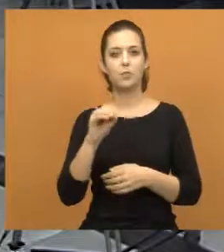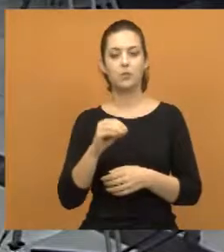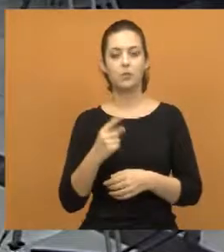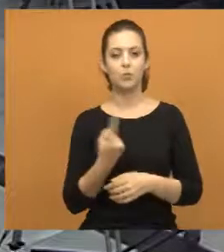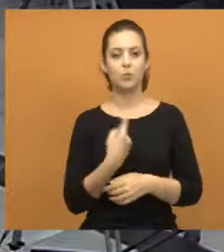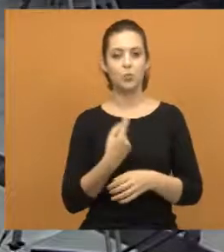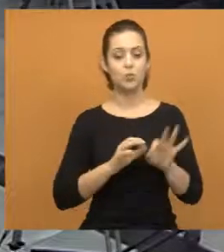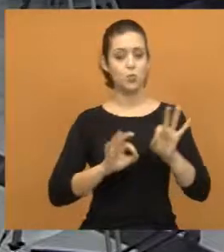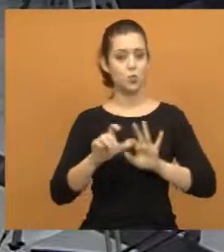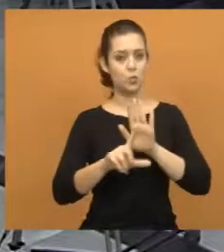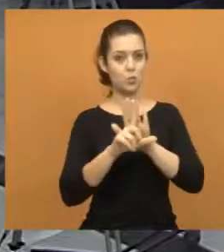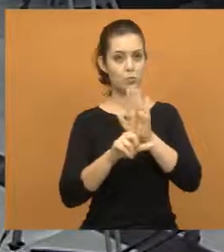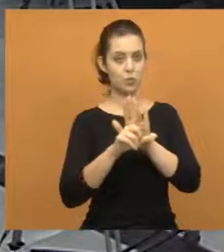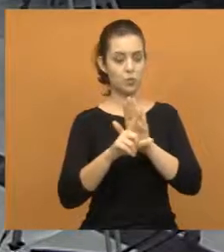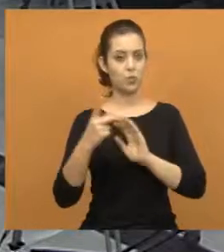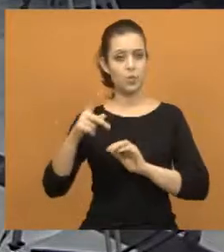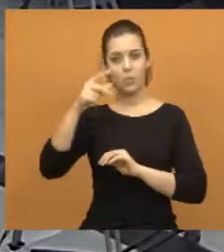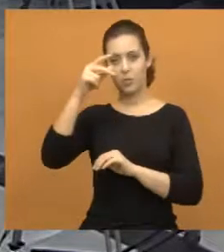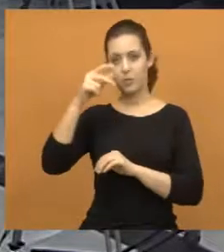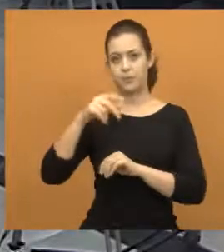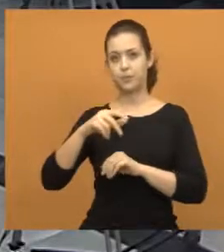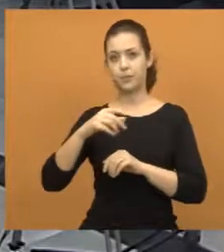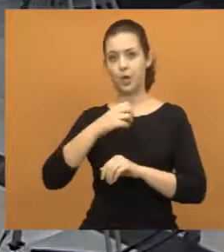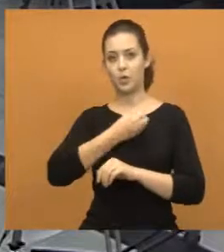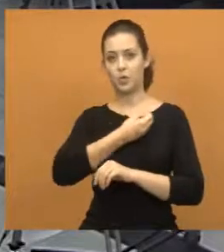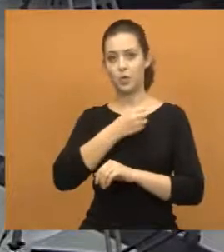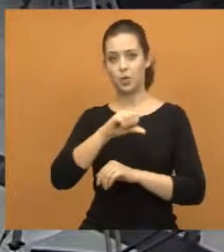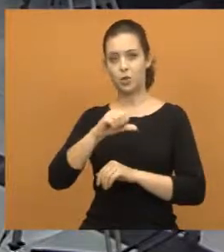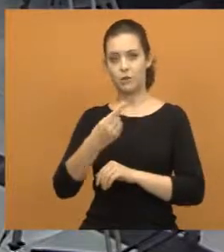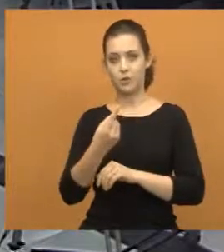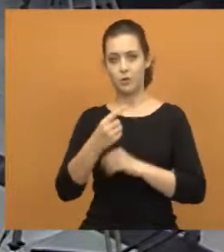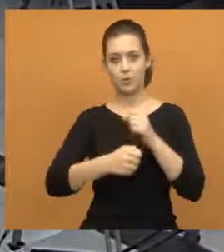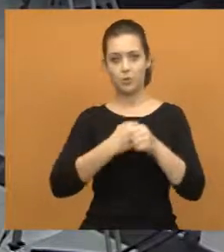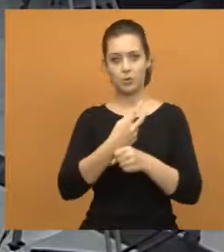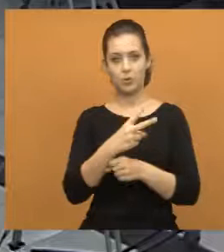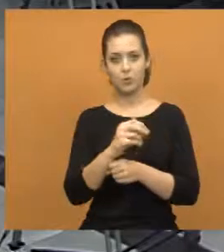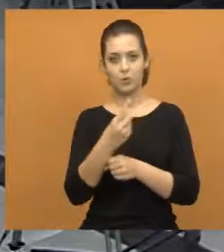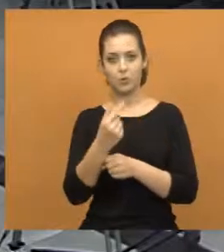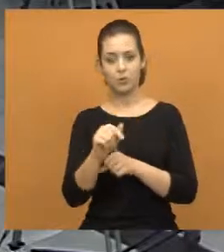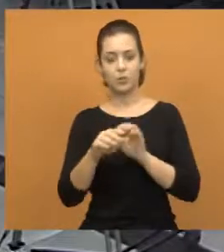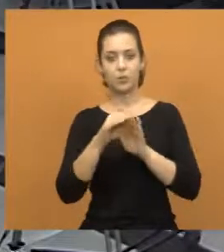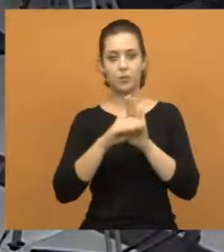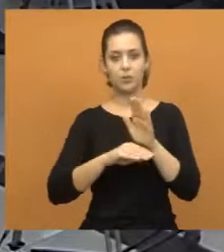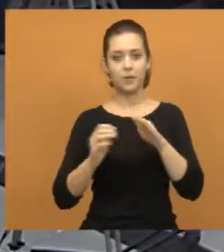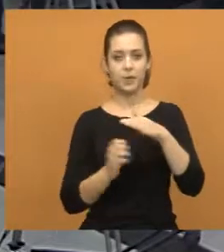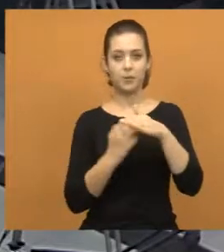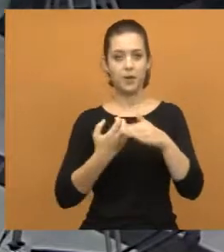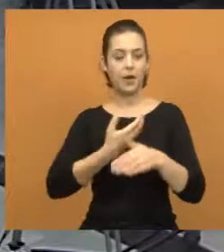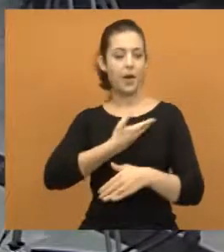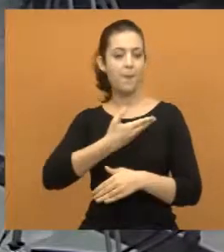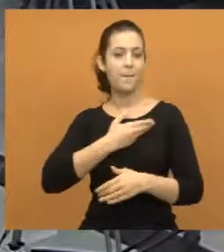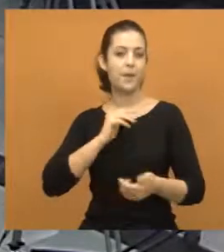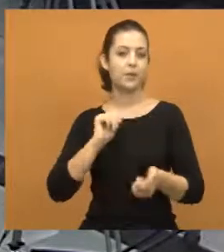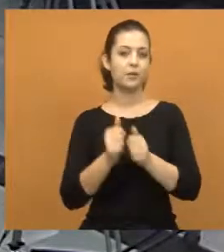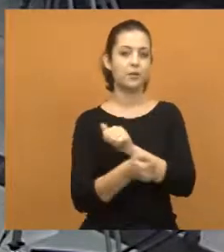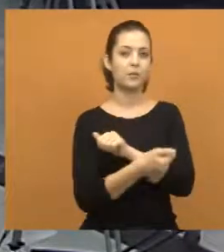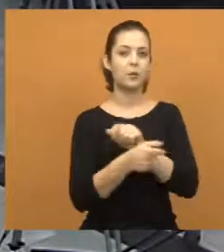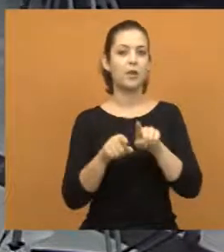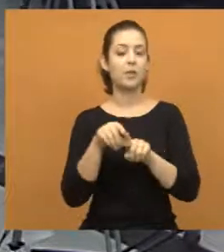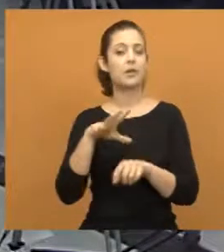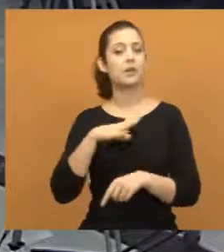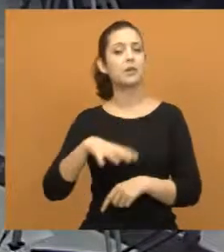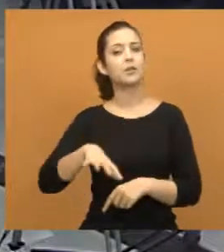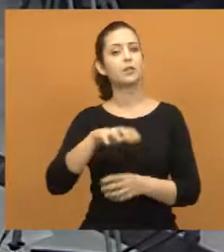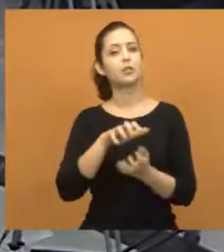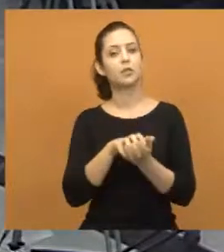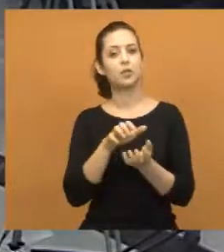Discussão única do projeto de lei do Legislativo número 91 de 2017 cria o programa Empresa Amiga do Esporte e Lazer no município